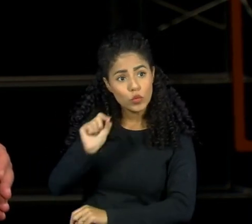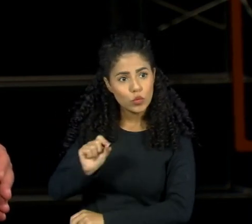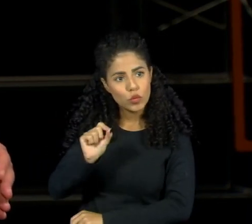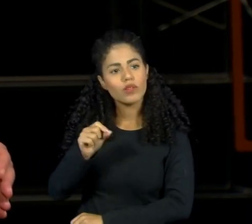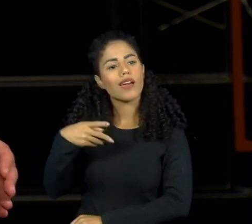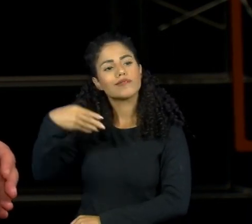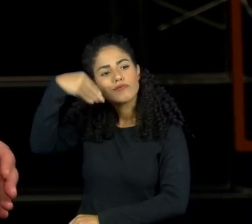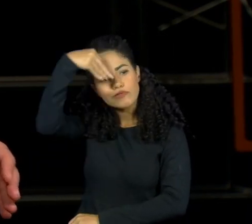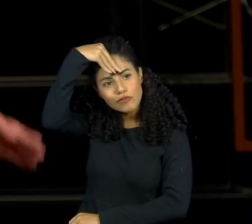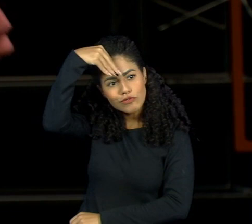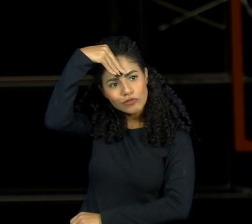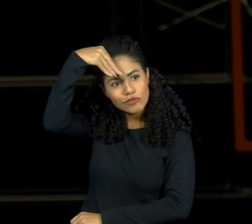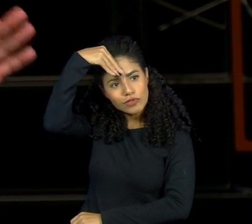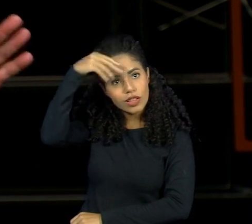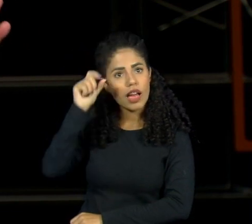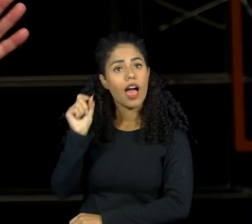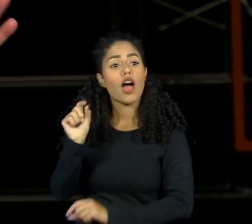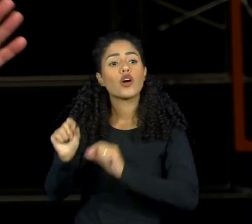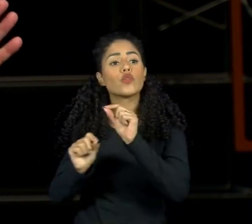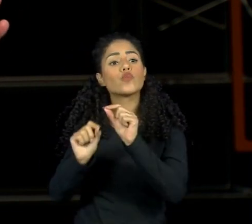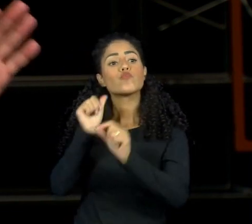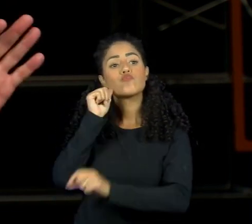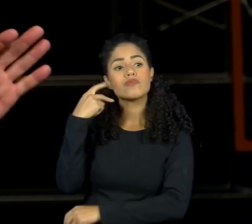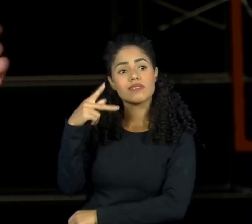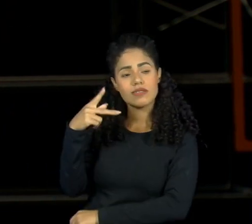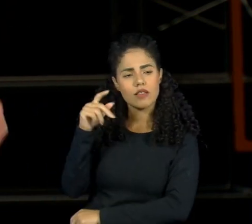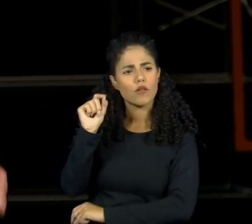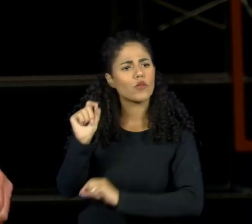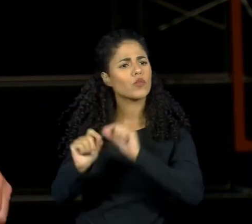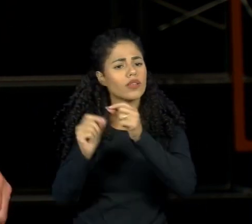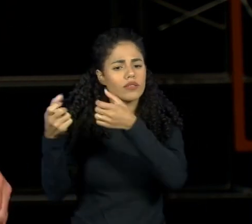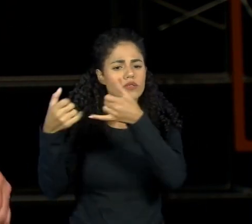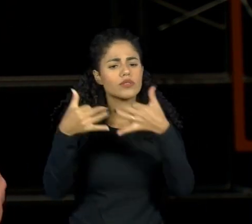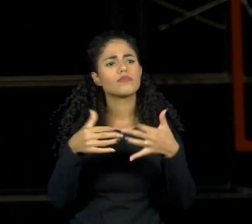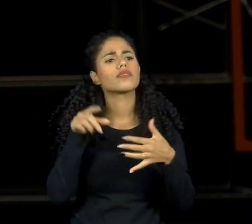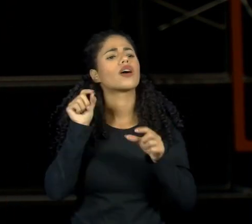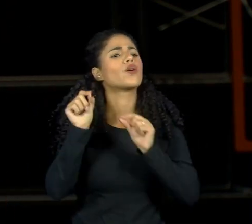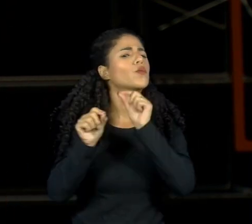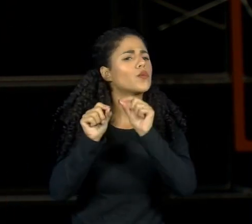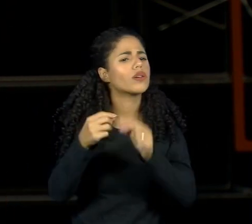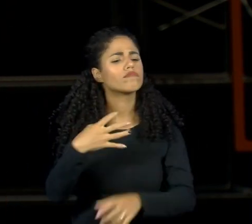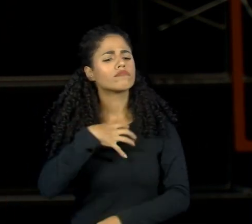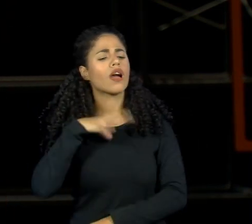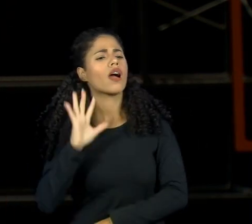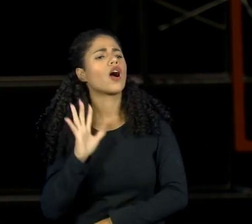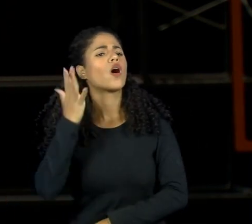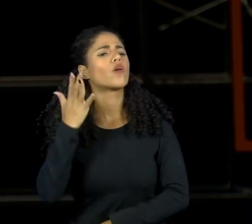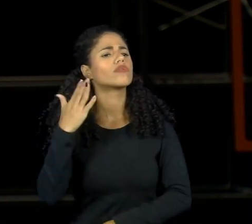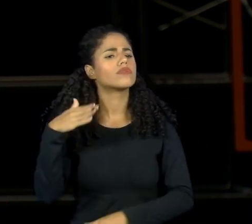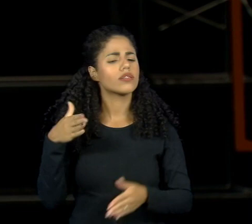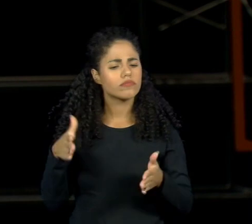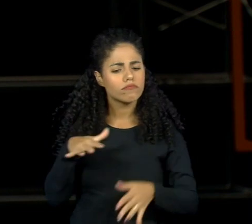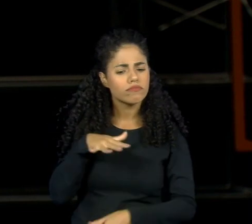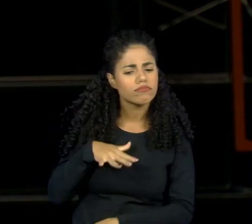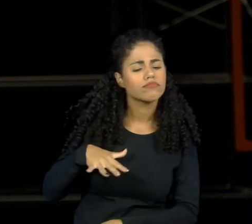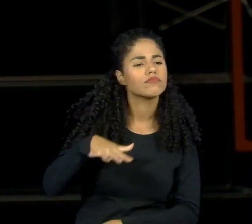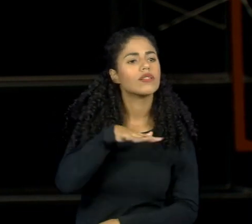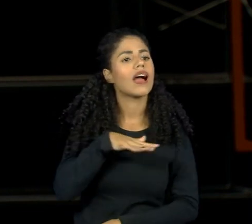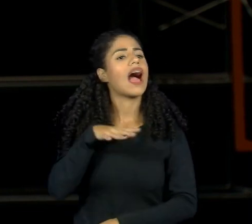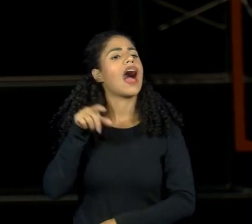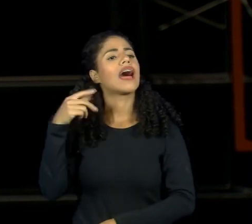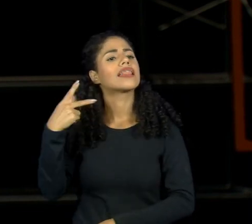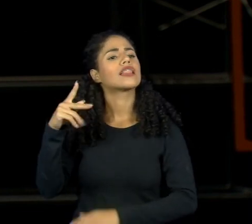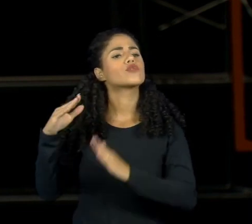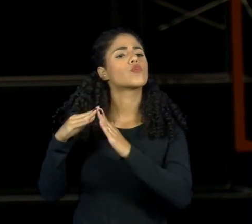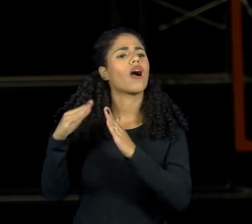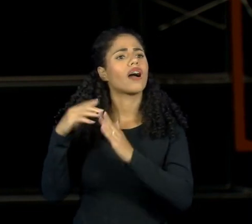teatral Antônio Abujamra. Sobre ele a gente vai falar daqui a pouquinho. O fato é que, apesar desse ambiente teatral na sua casa, a